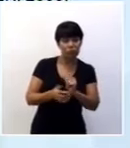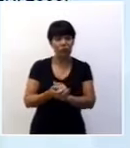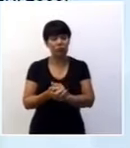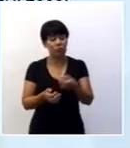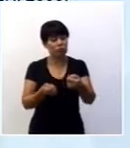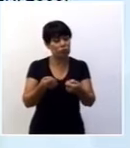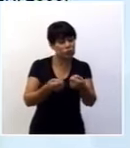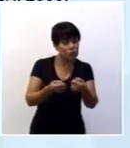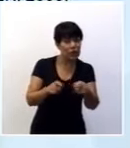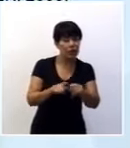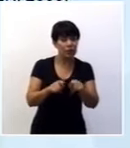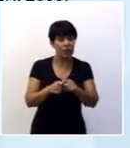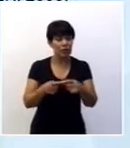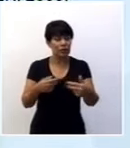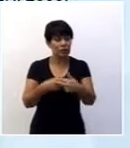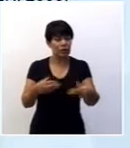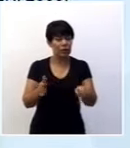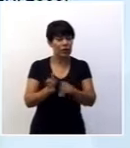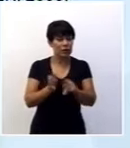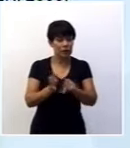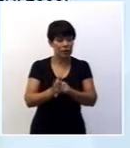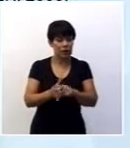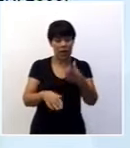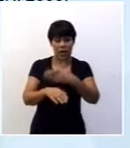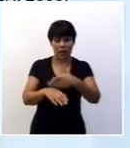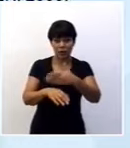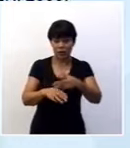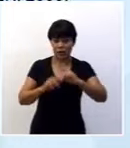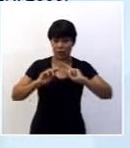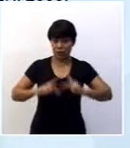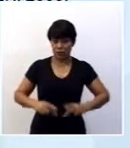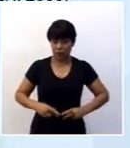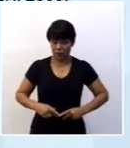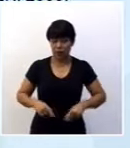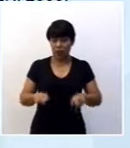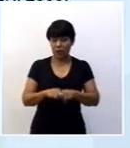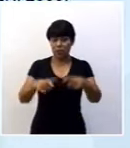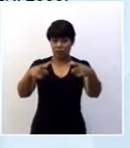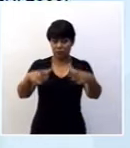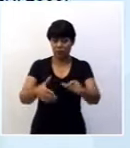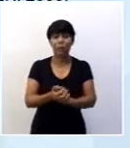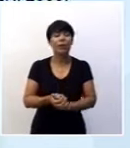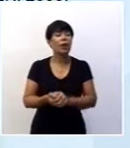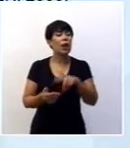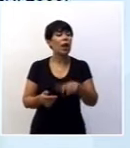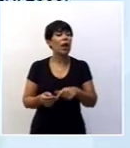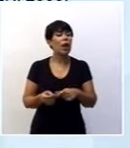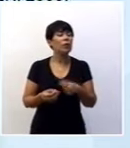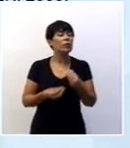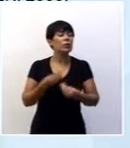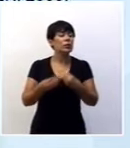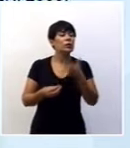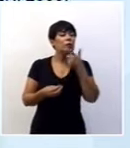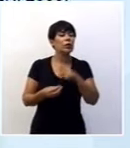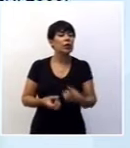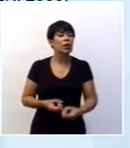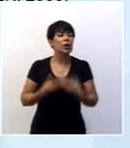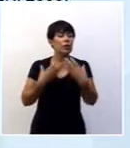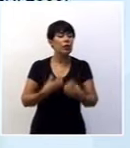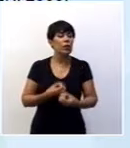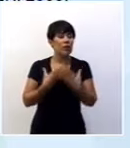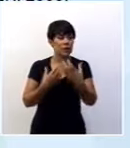características, né, biofísicas e atividades humanas, tá? Então, é uma técnica de obter informações remotamente,